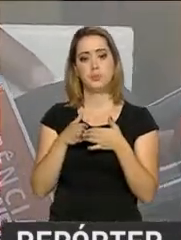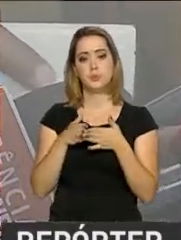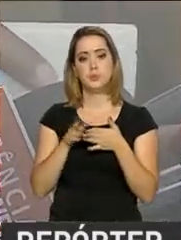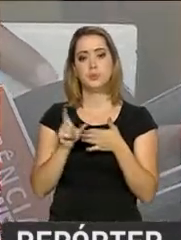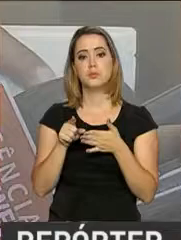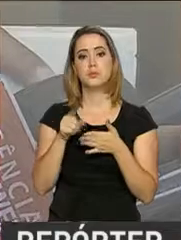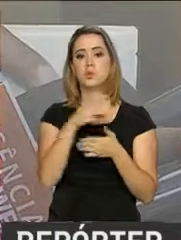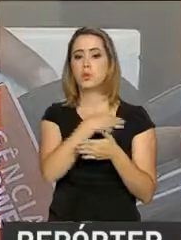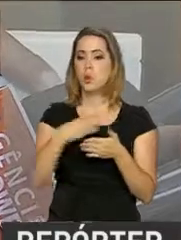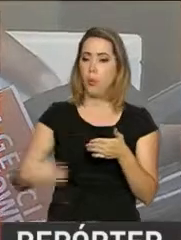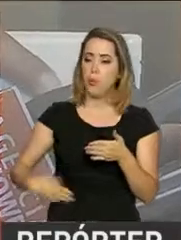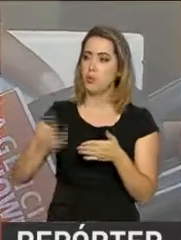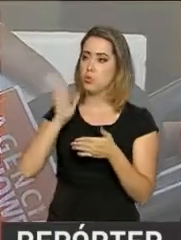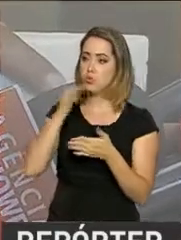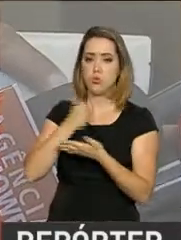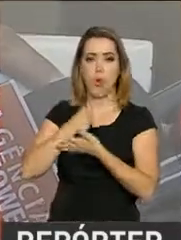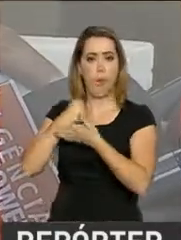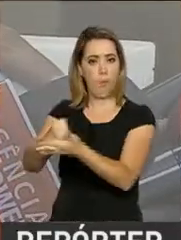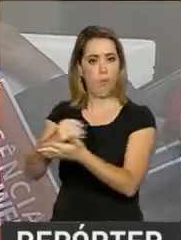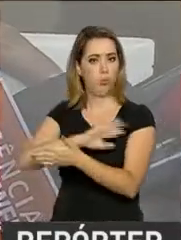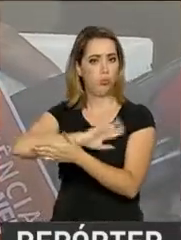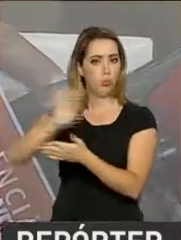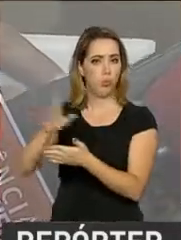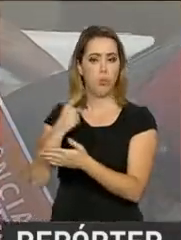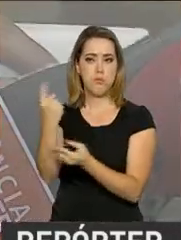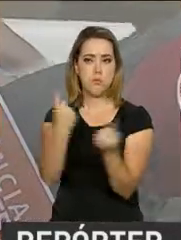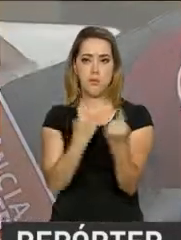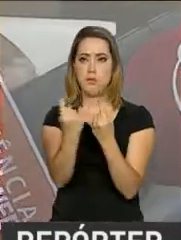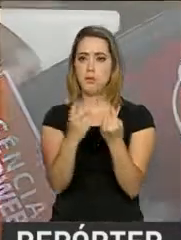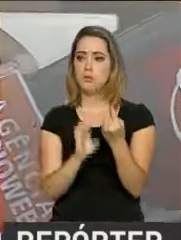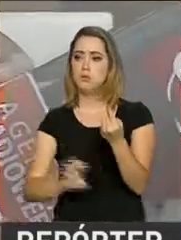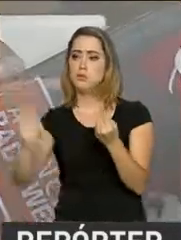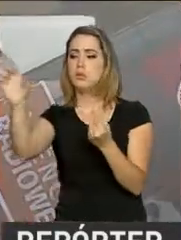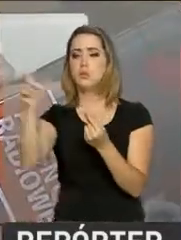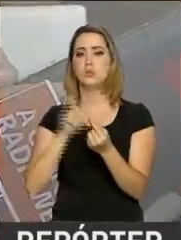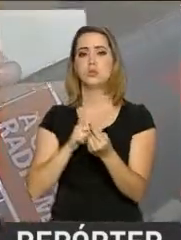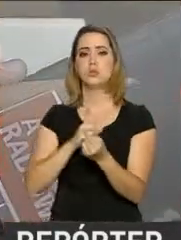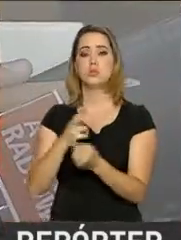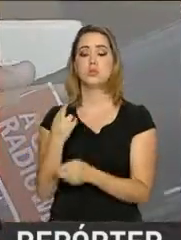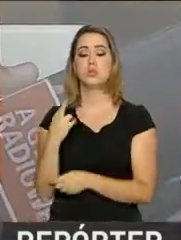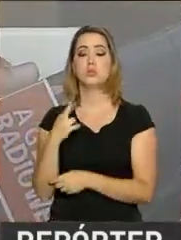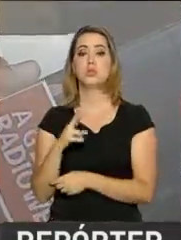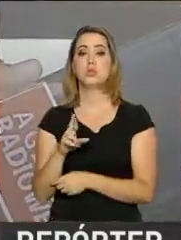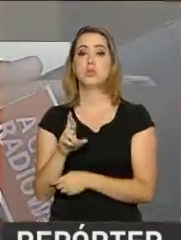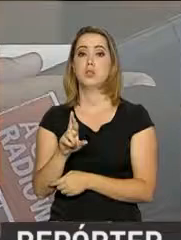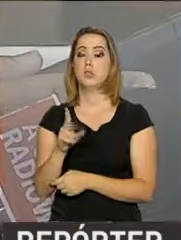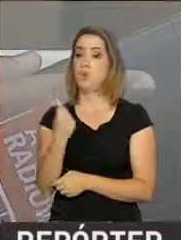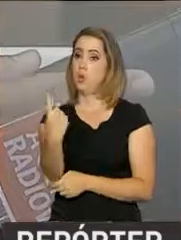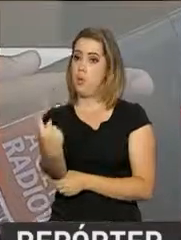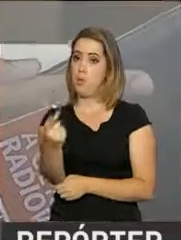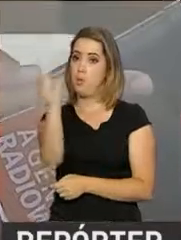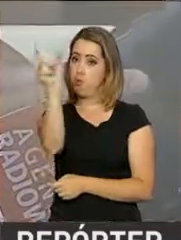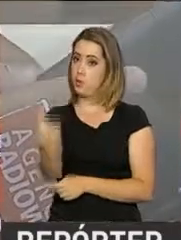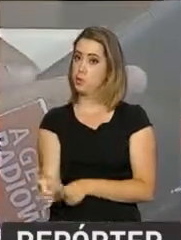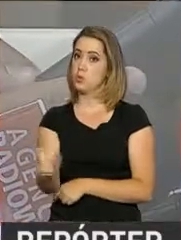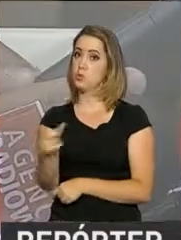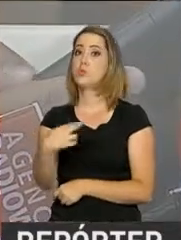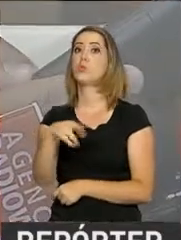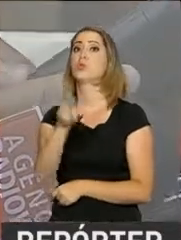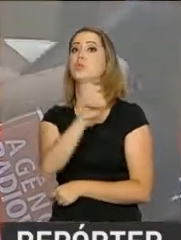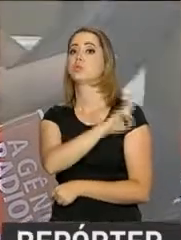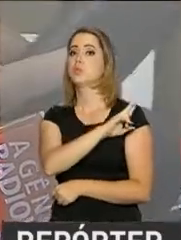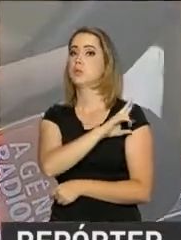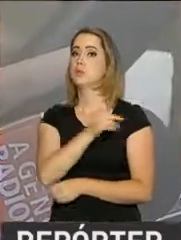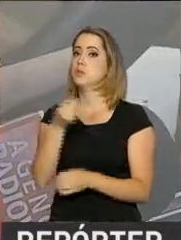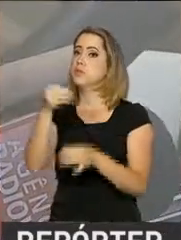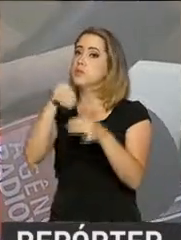pronto atendeu de que cada estado asa um representante de inteligência da área